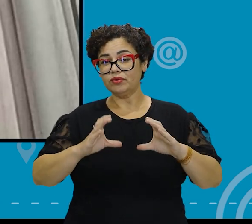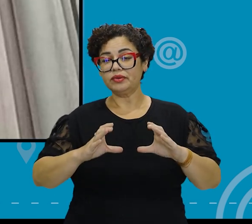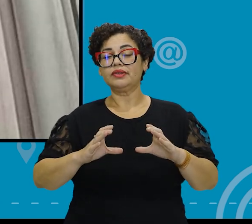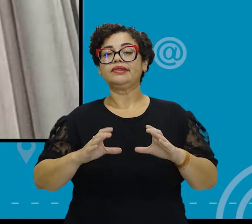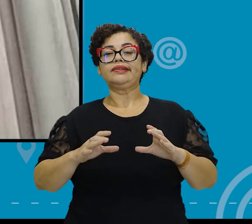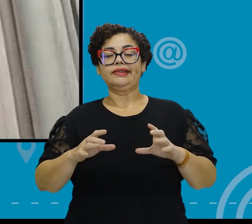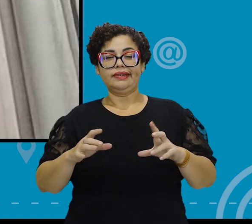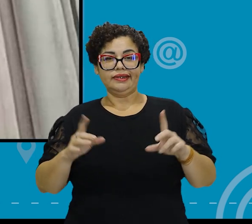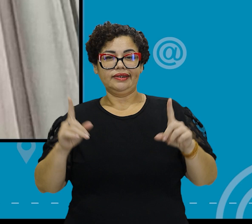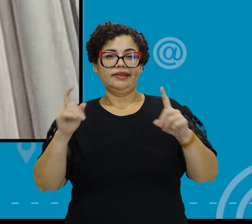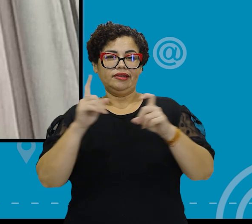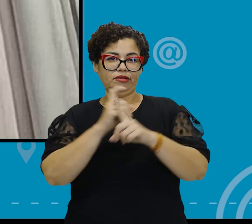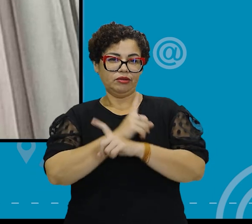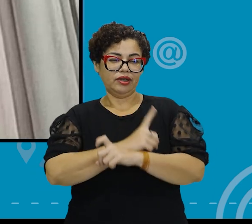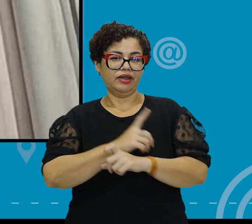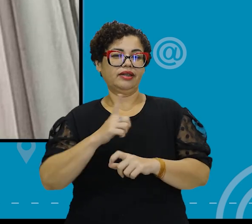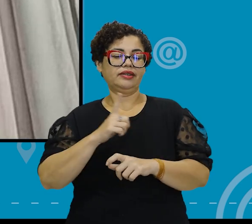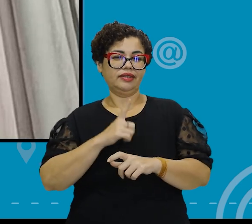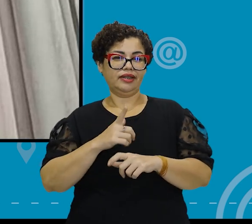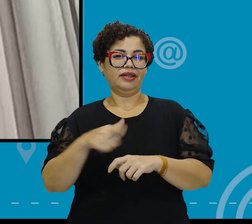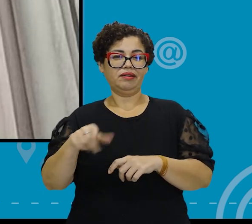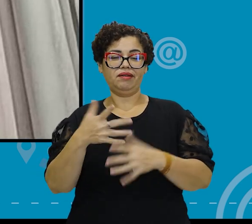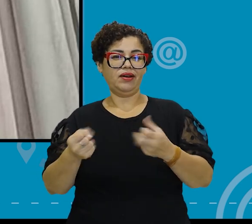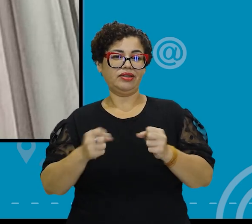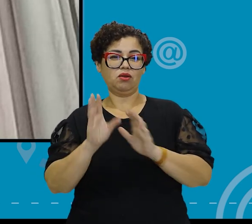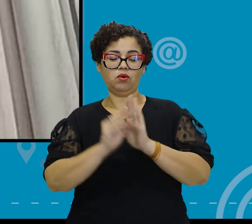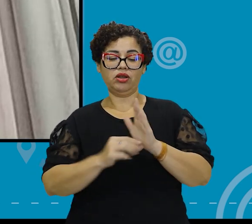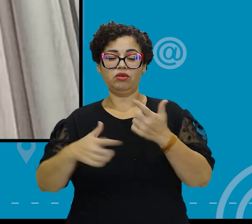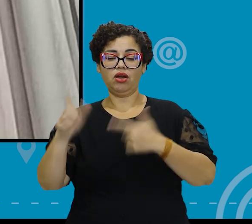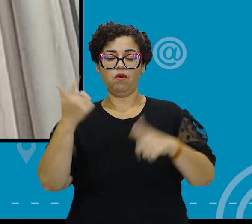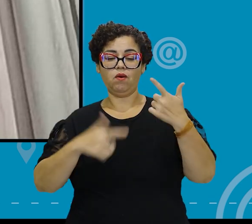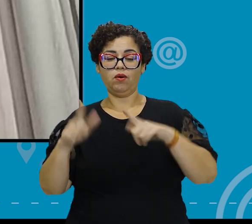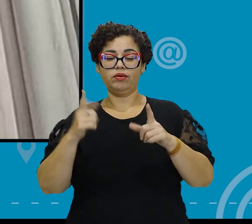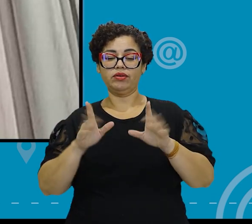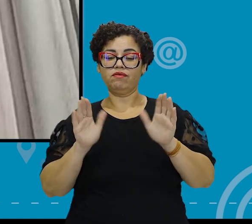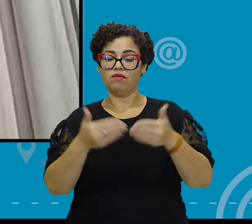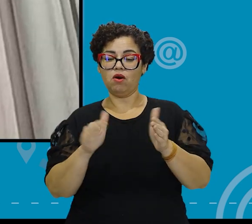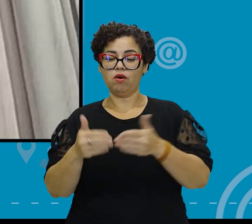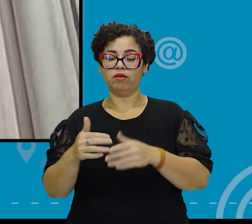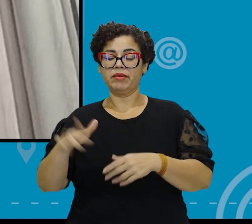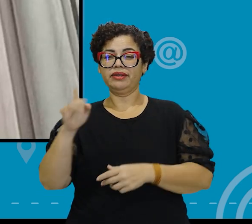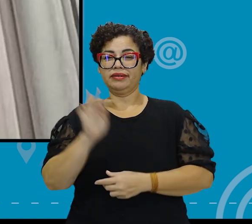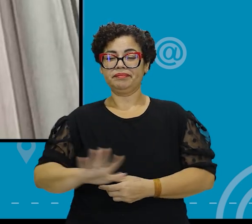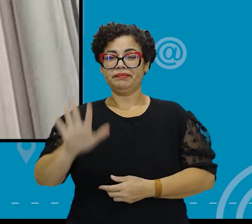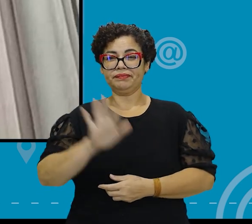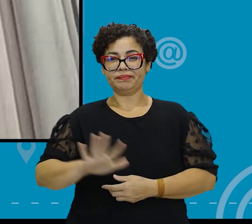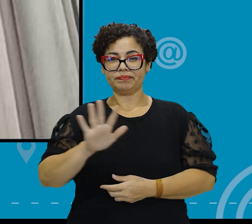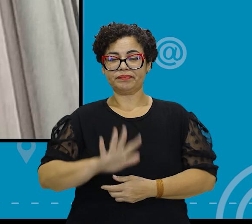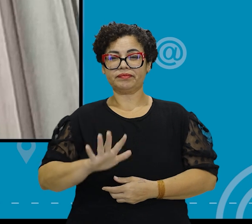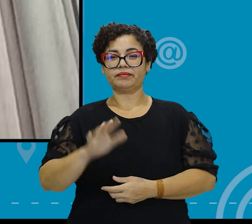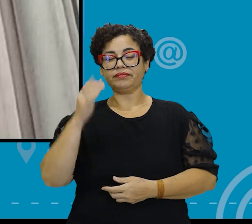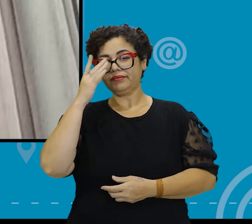resistência muito grande quando o conteúdo, a atividade da aula é mais teórica, né?